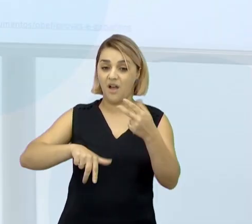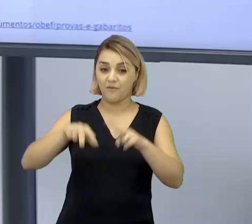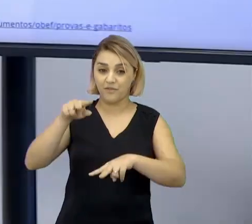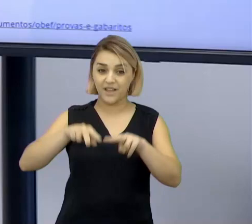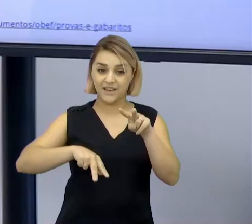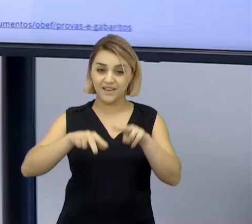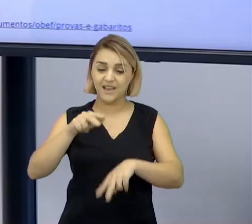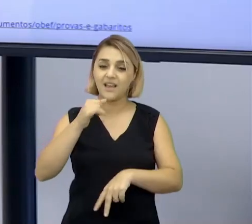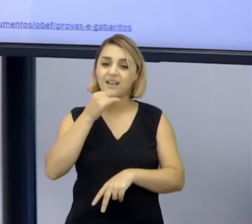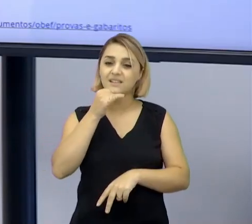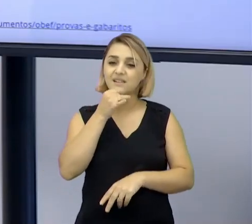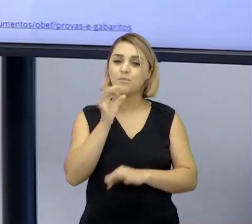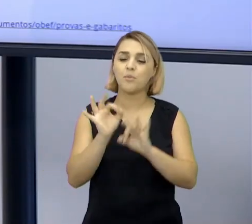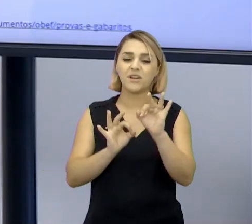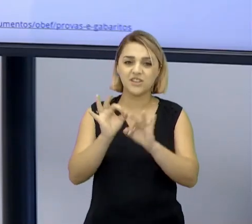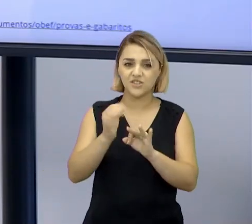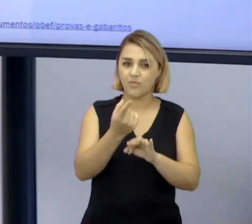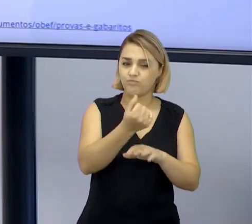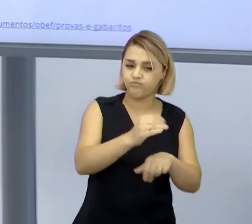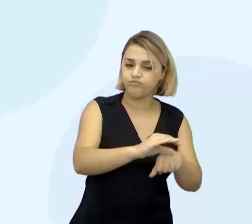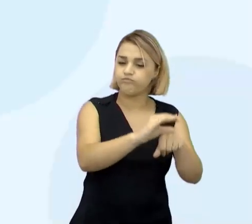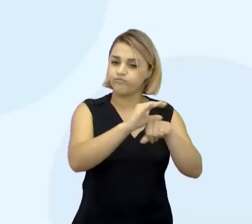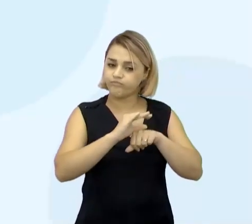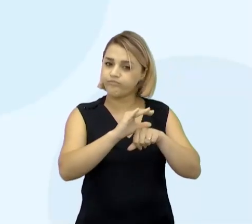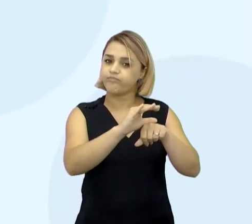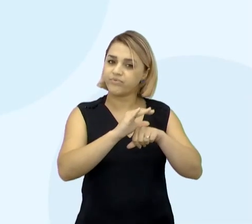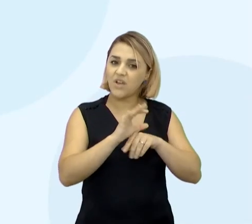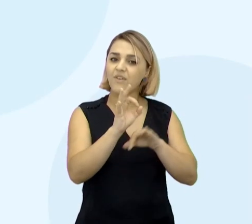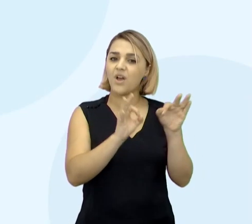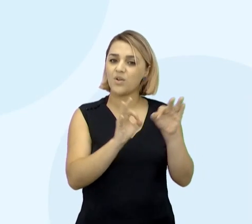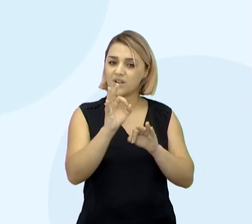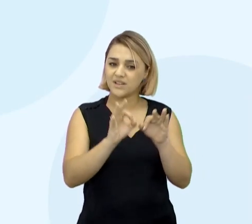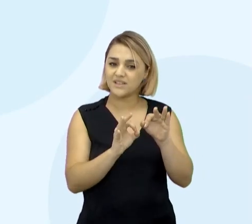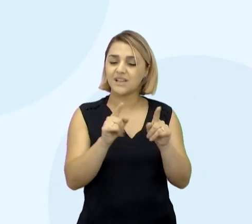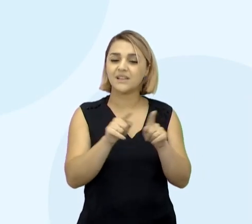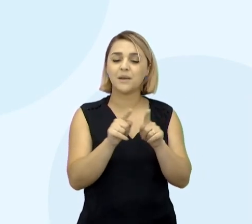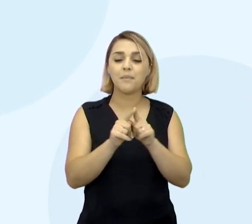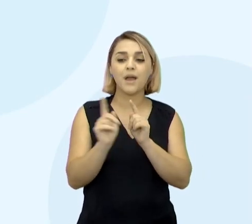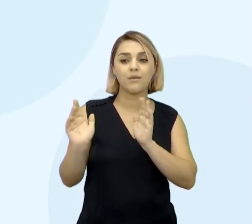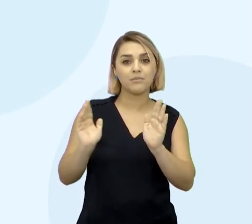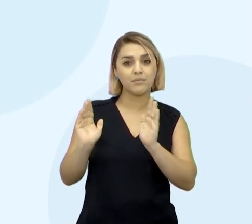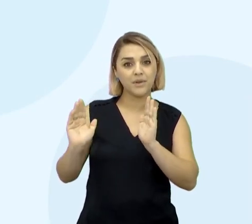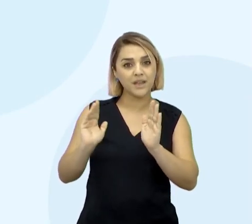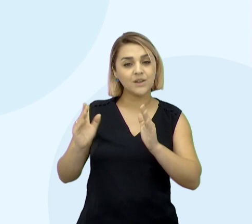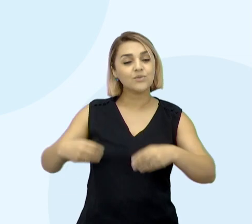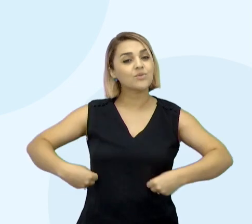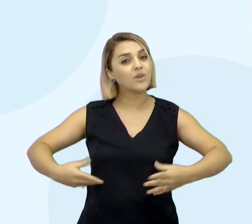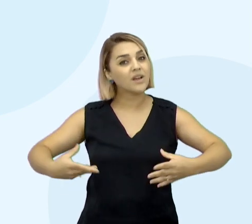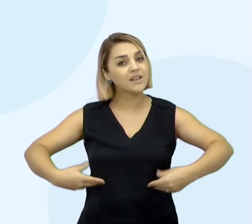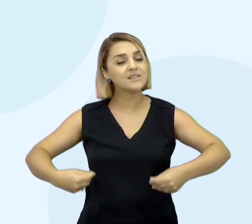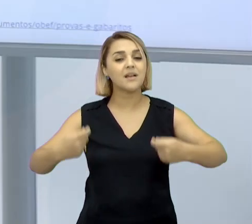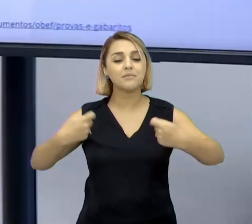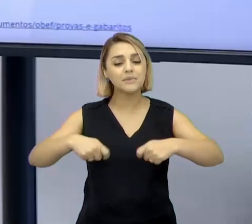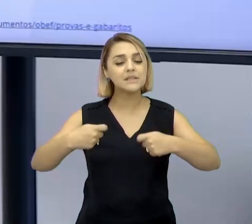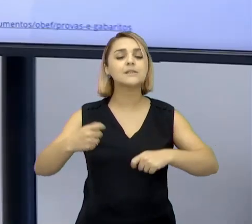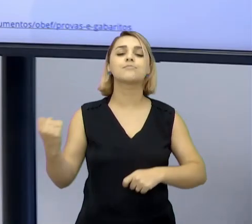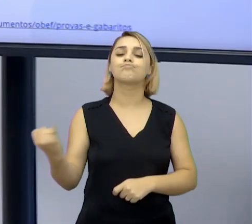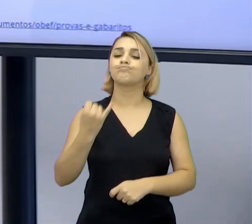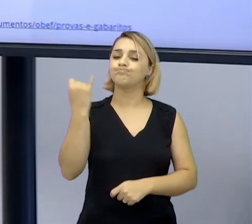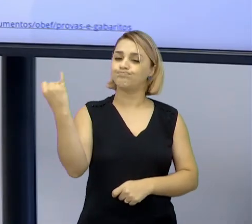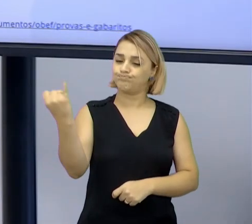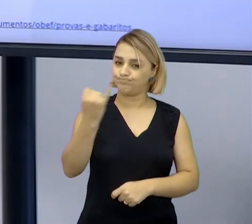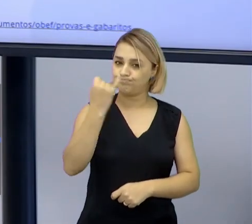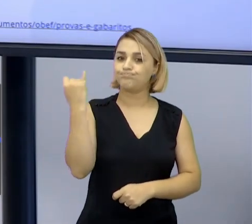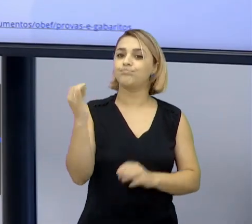que entra na nossa casa e tudo que irá gastar durante um determinado tempo. Então, o planejamento é muito importante,